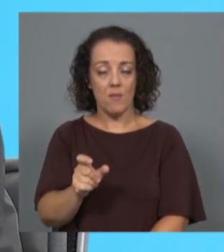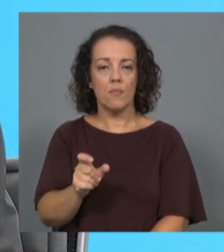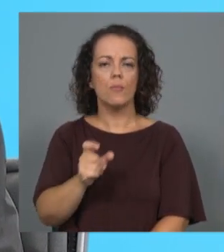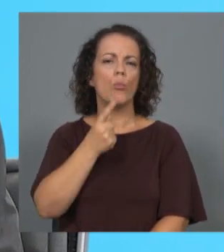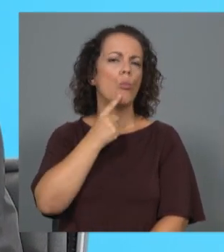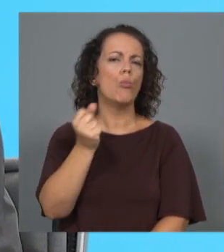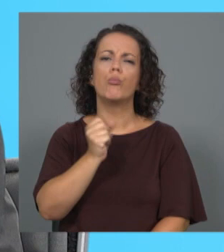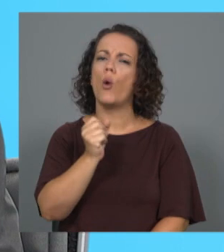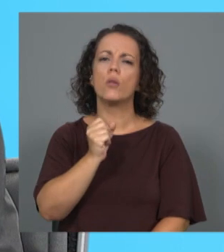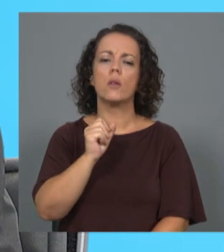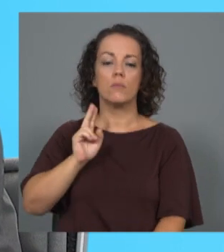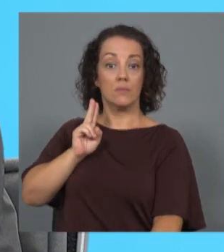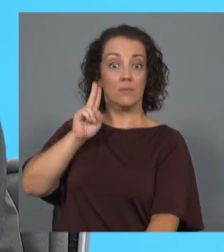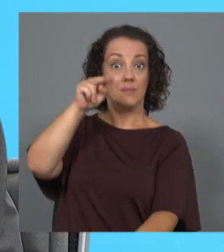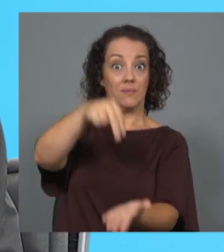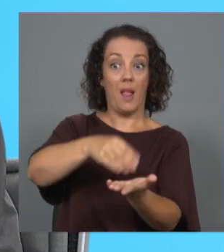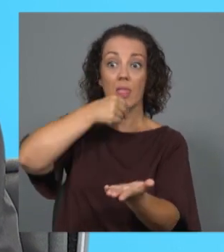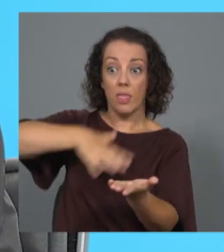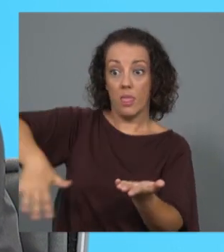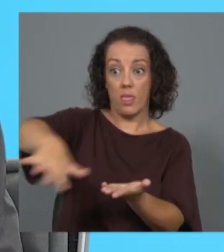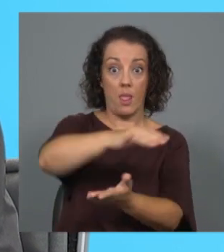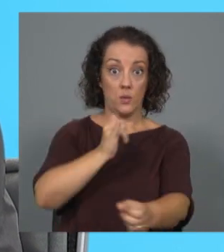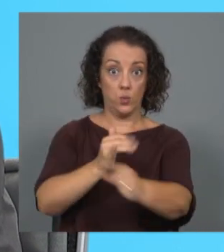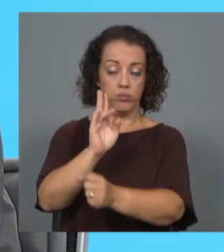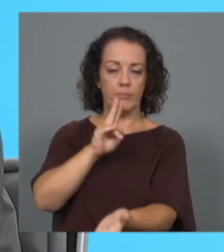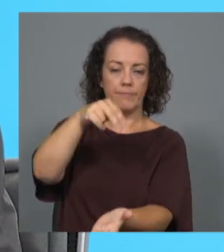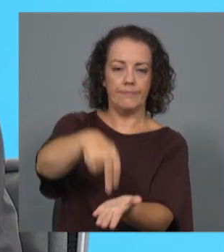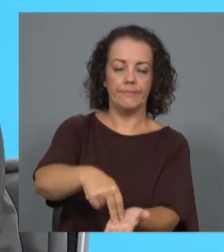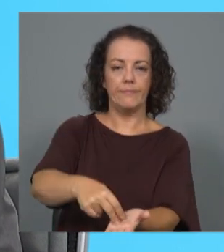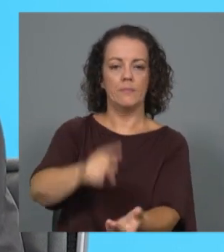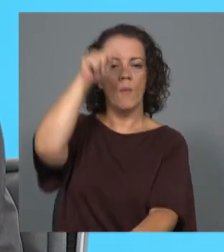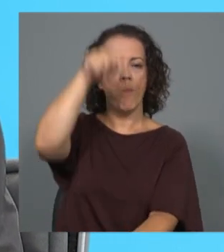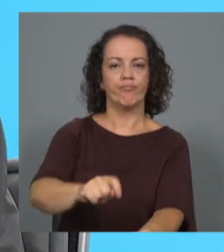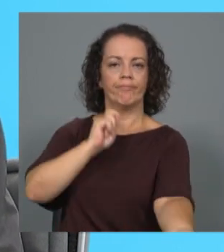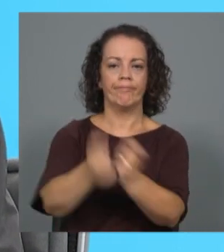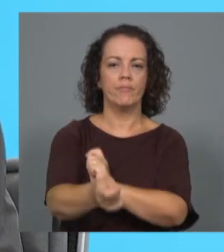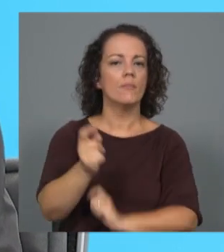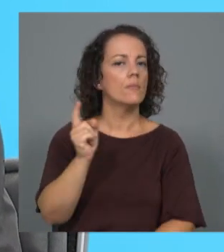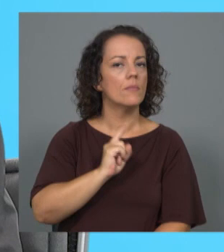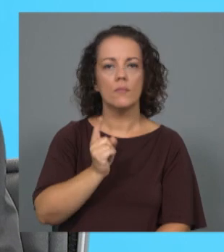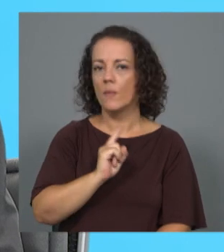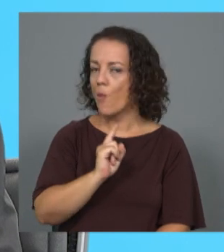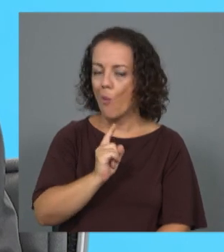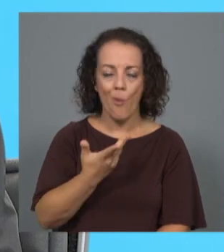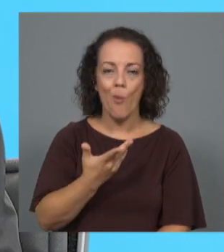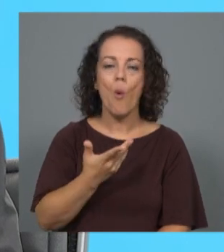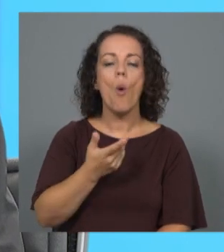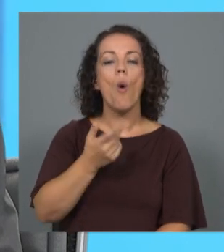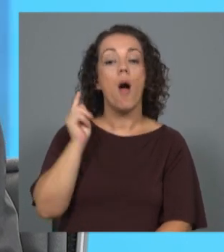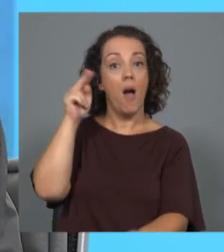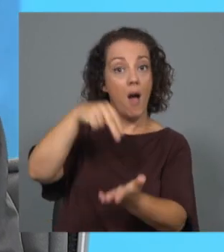diretamente para converter. O missionário deve ir para acompanhar as pessoas. E para acompanhar é